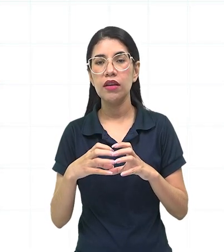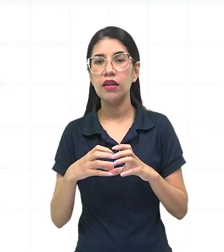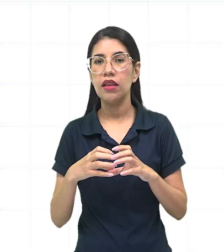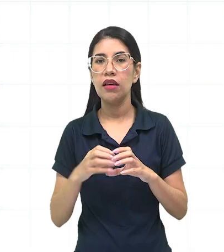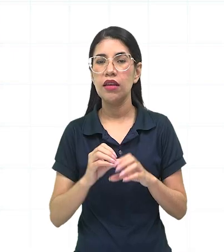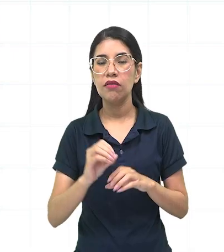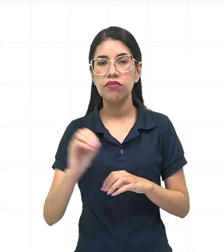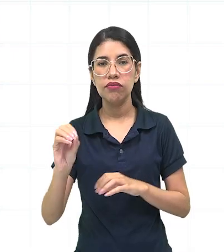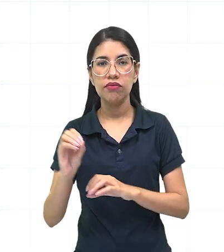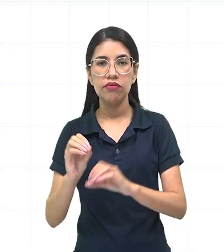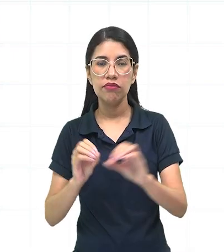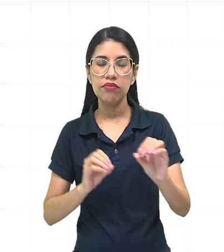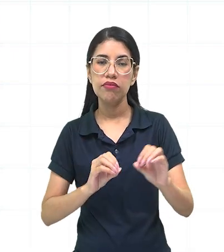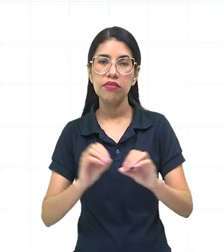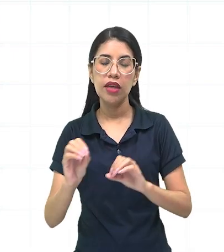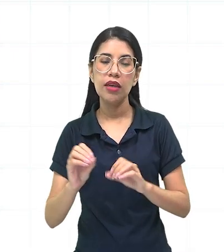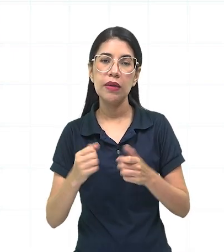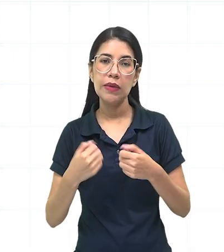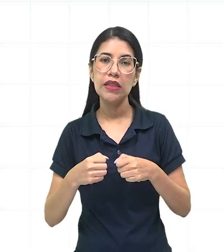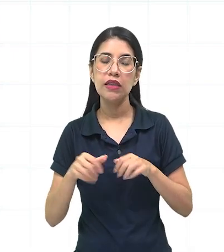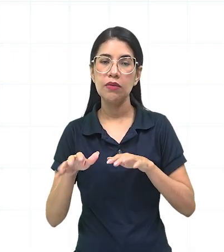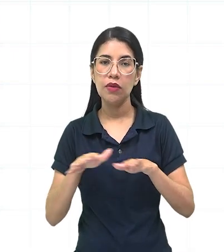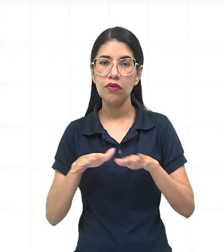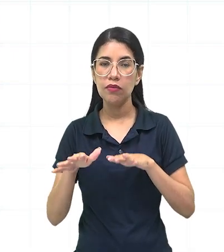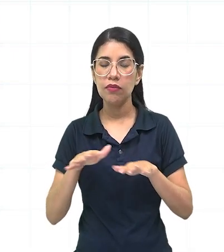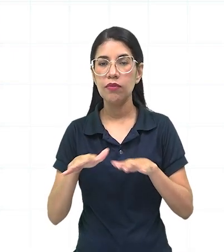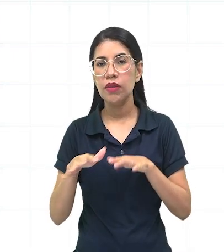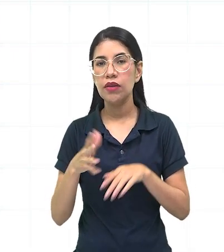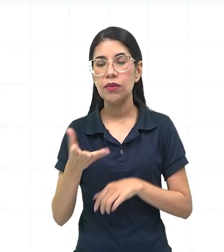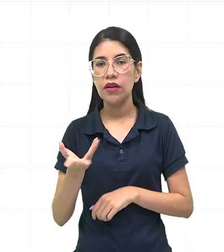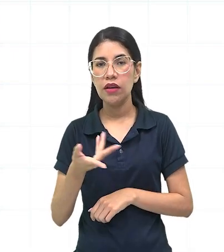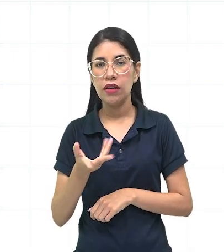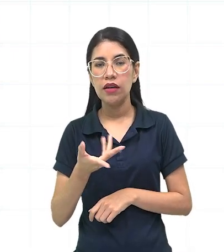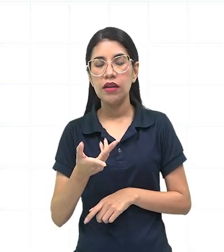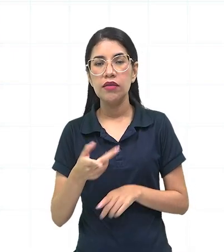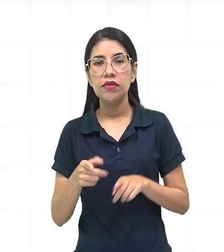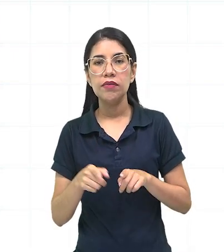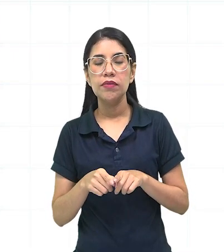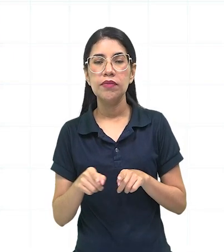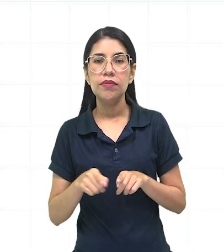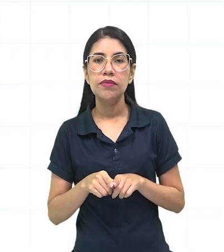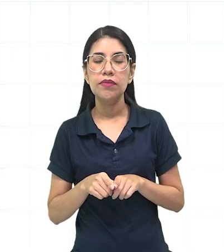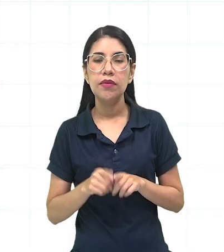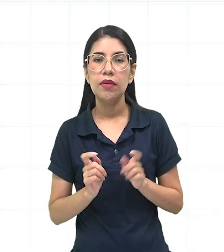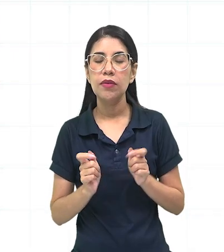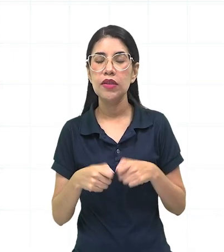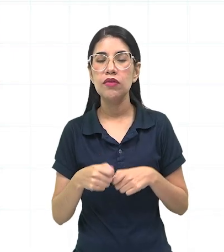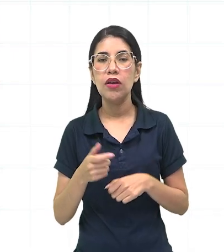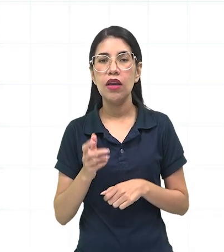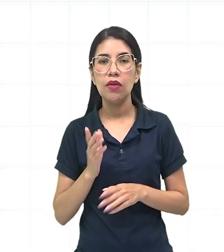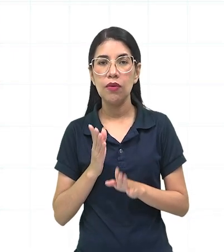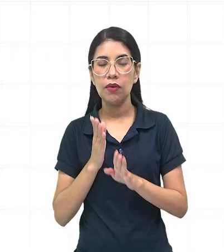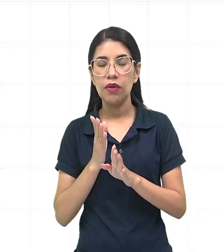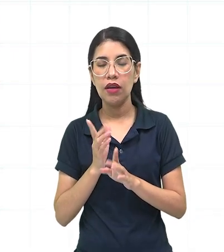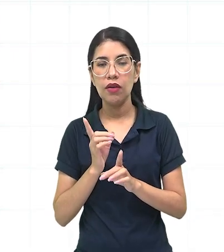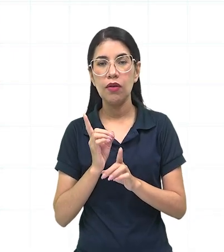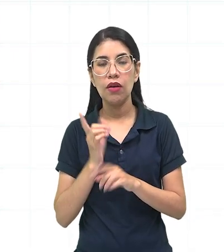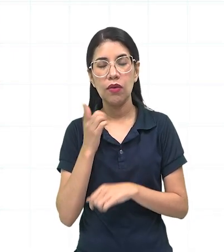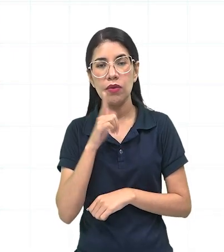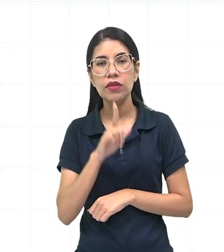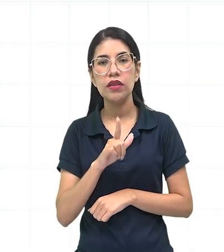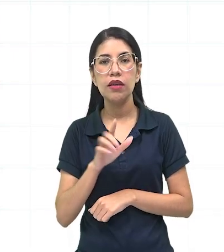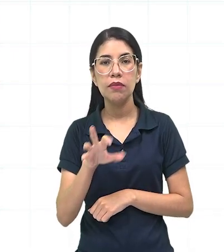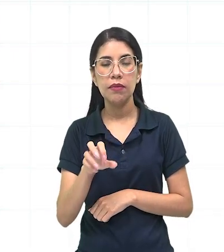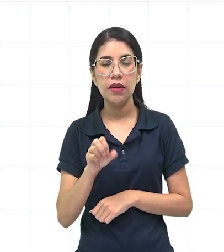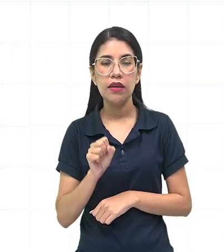trajetórias, o aspecto que exigia deles ali maior esforço para poder pegar a bola, e eles